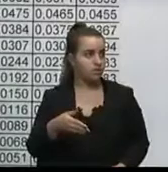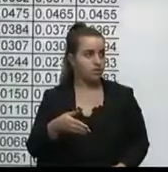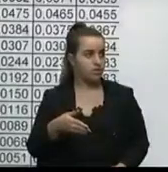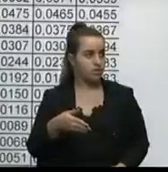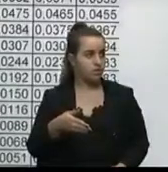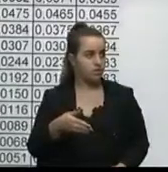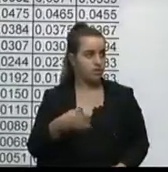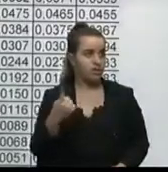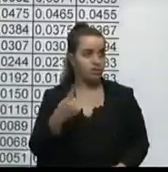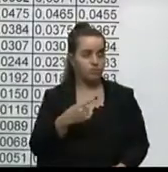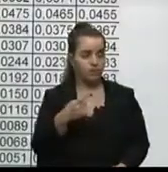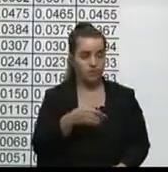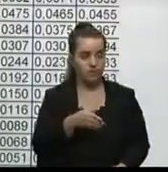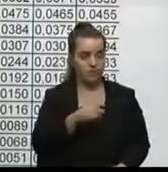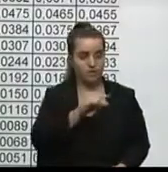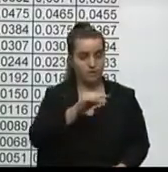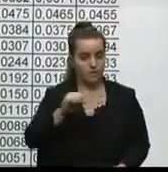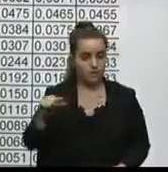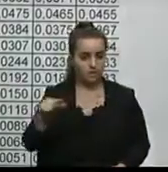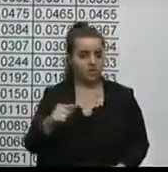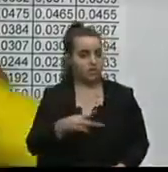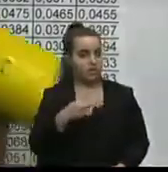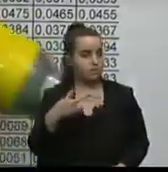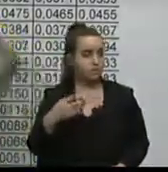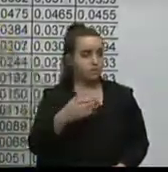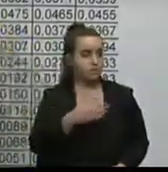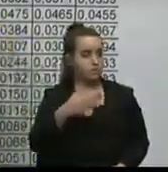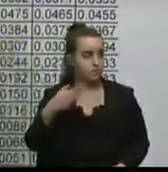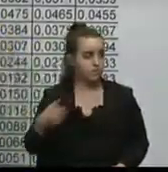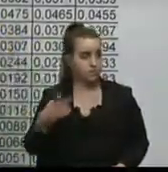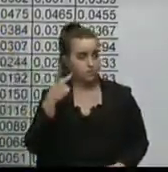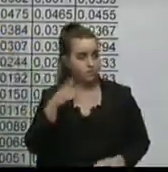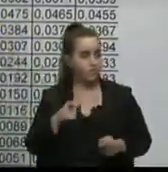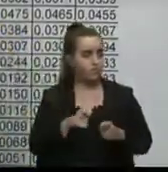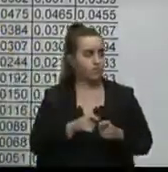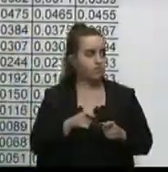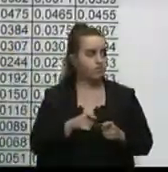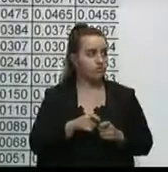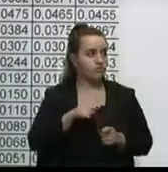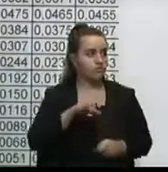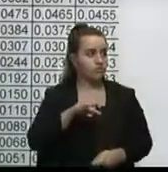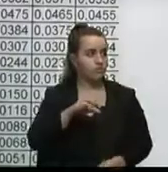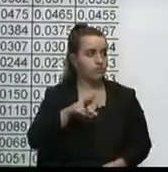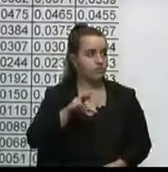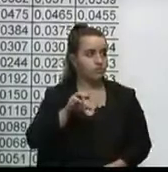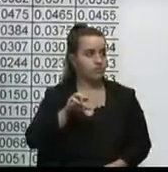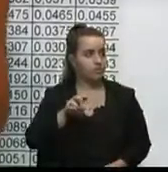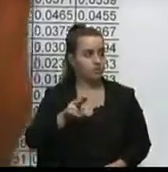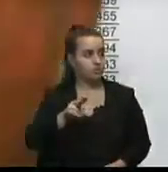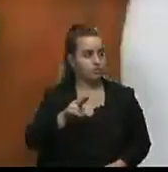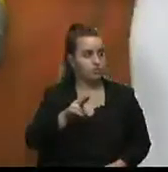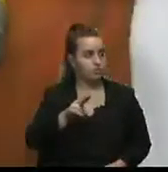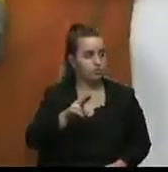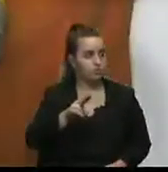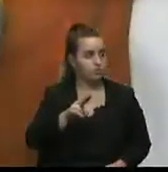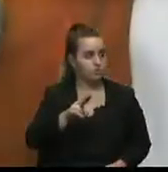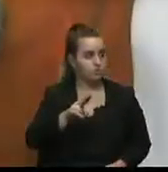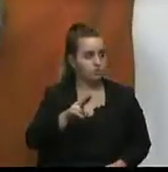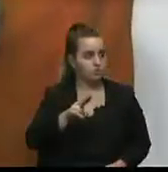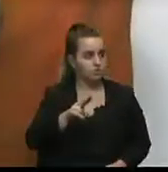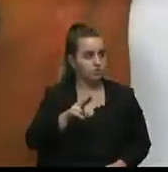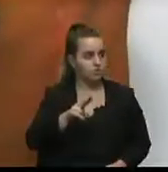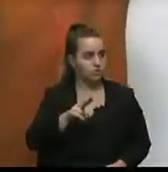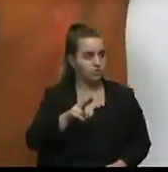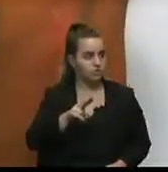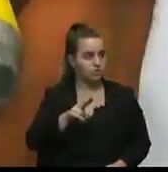o cruzamento. Então, nós fazemos o cruzamento do menos 0,5